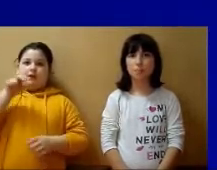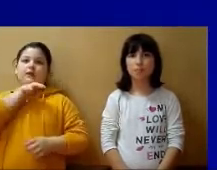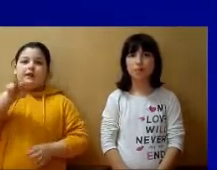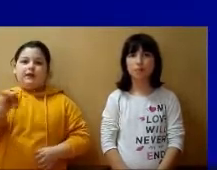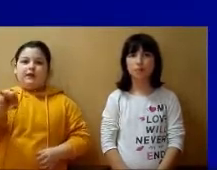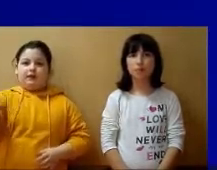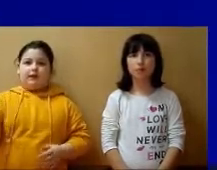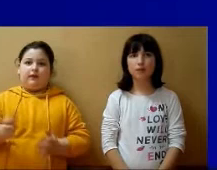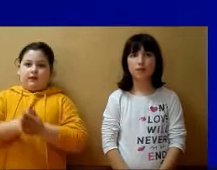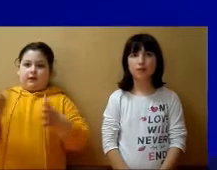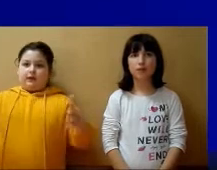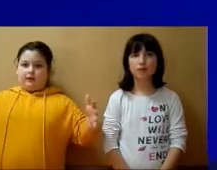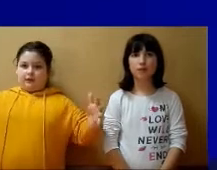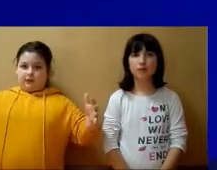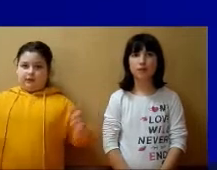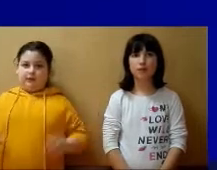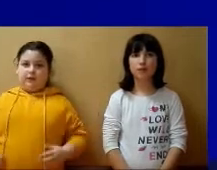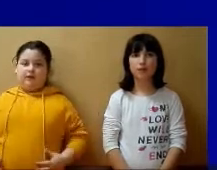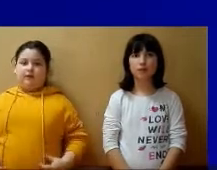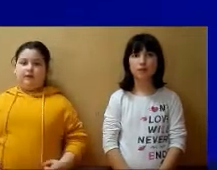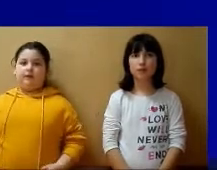imaginar.